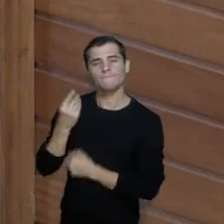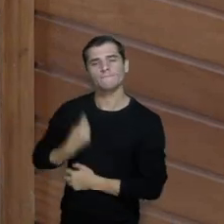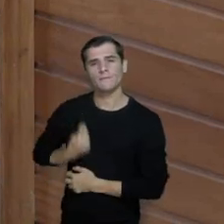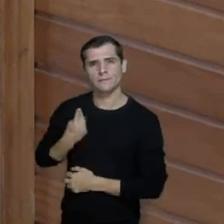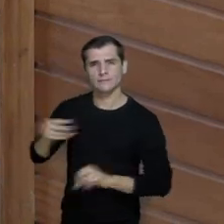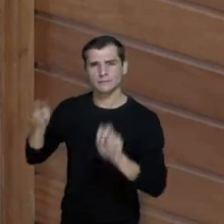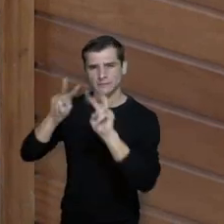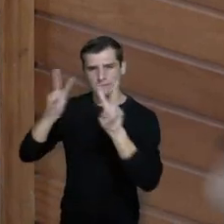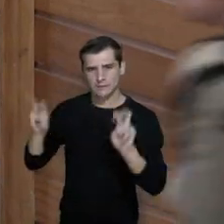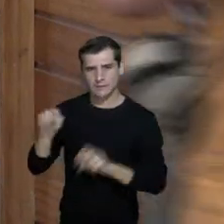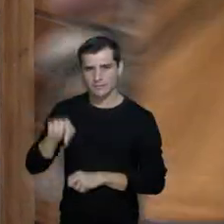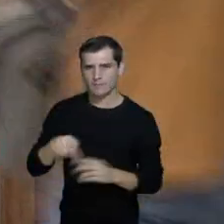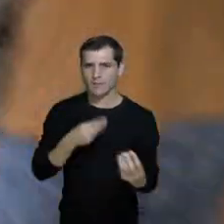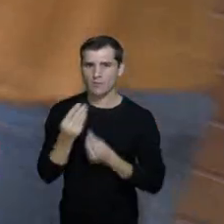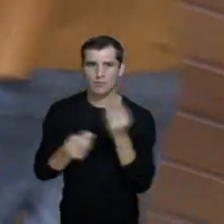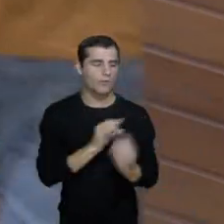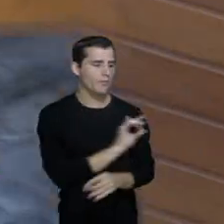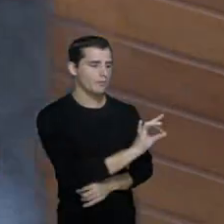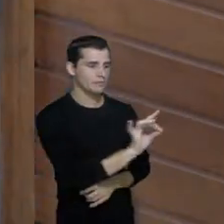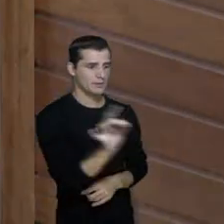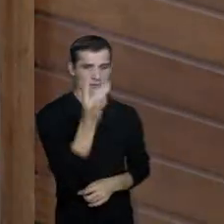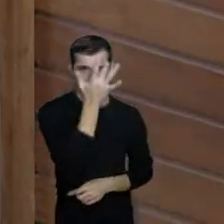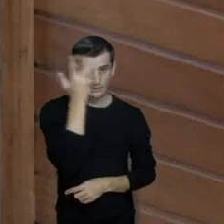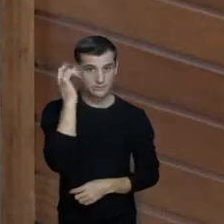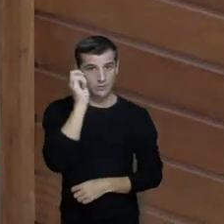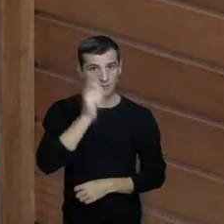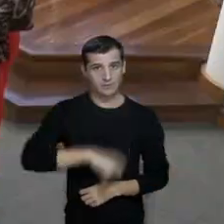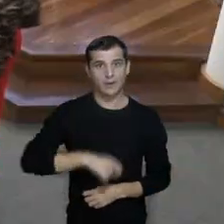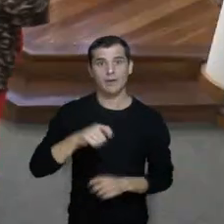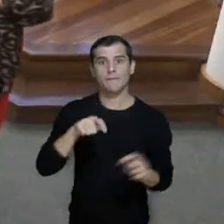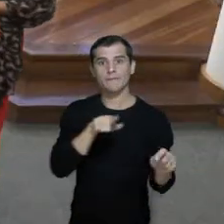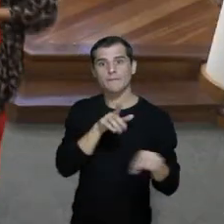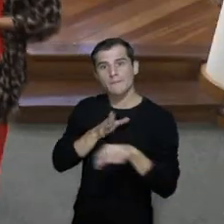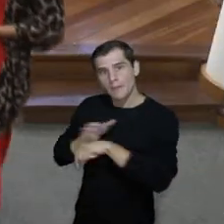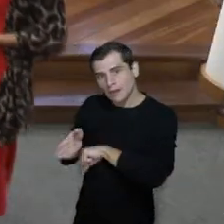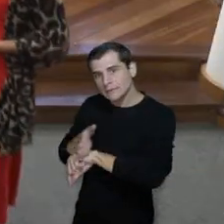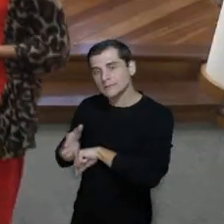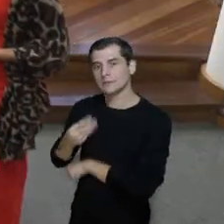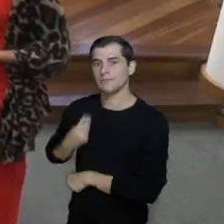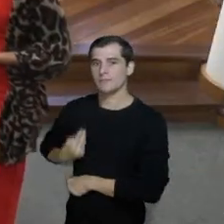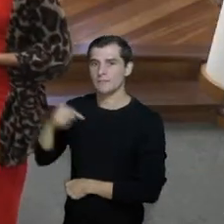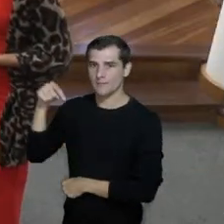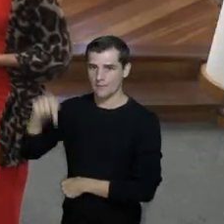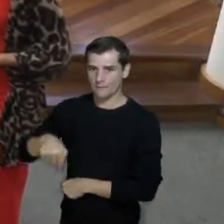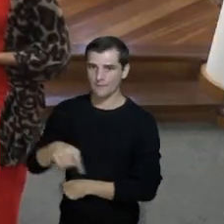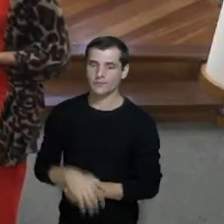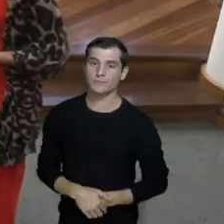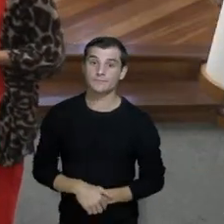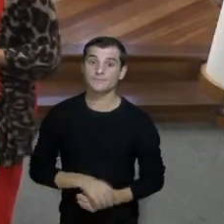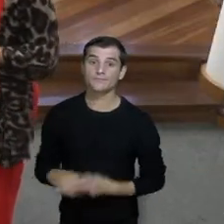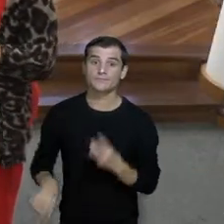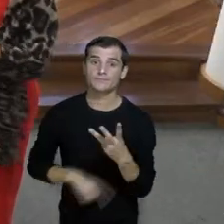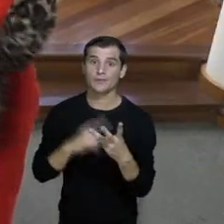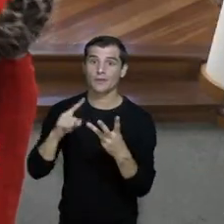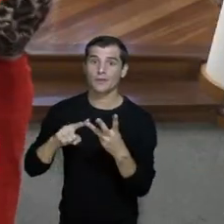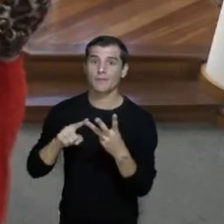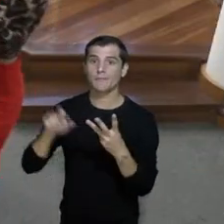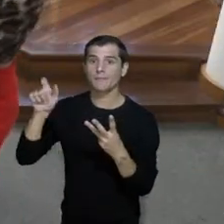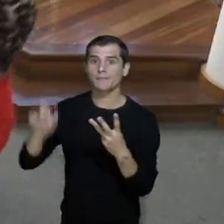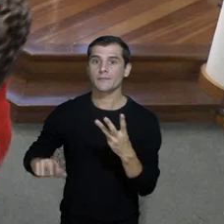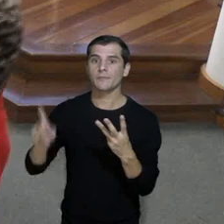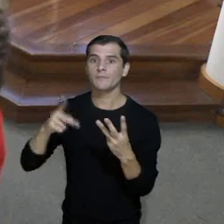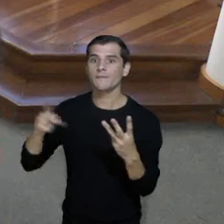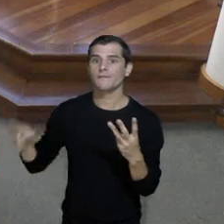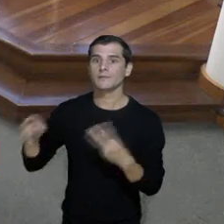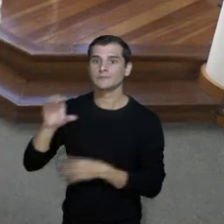isso e ver como cada um de nós consegue participar muito obrigada Professora cía boa